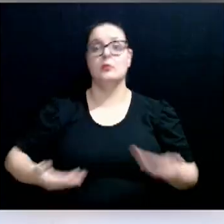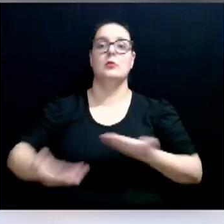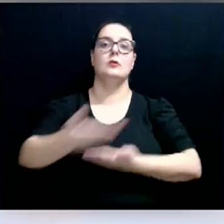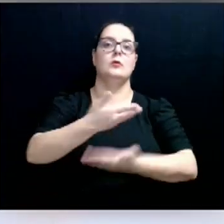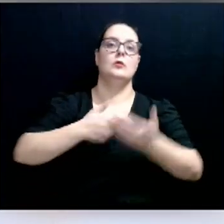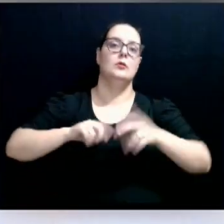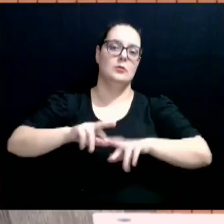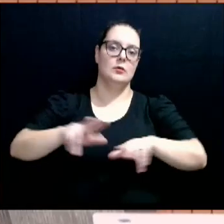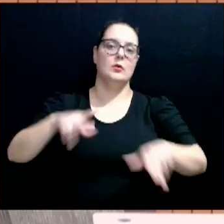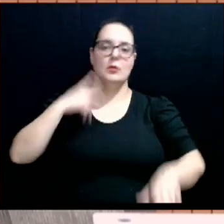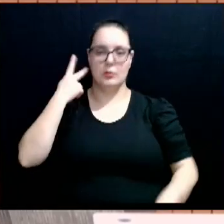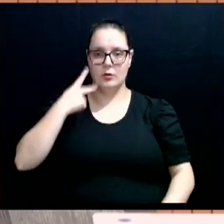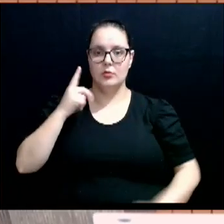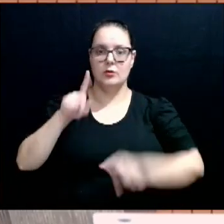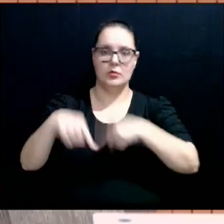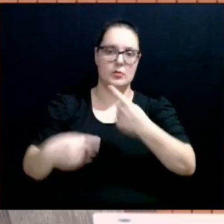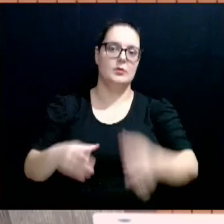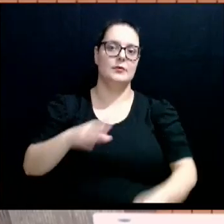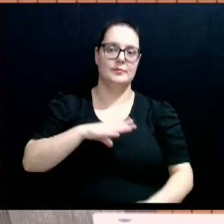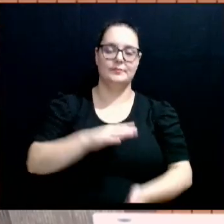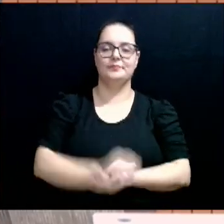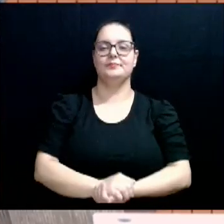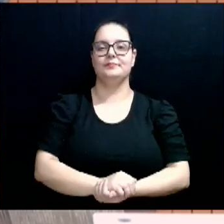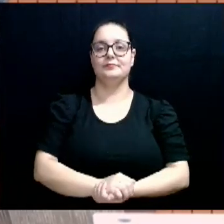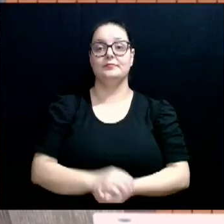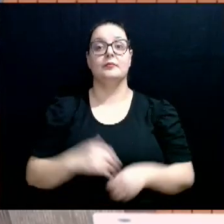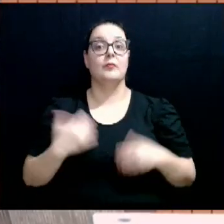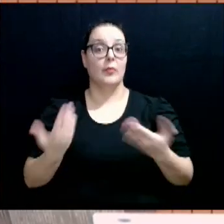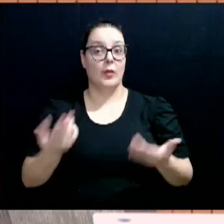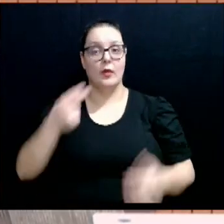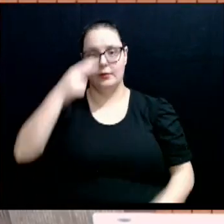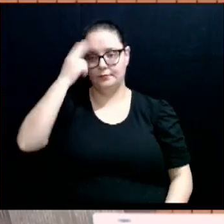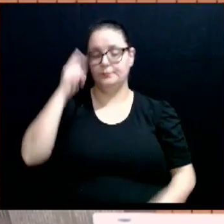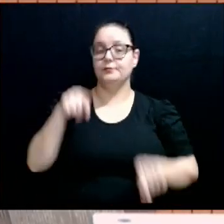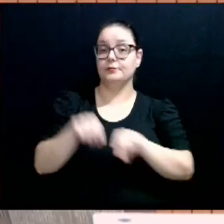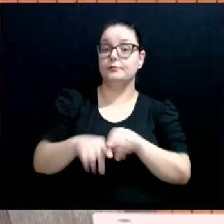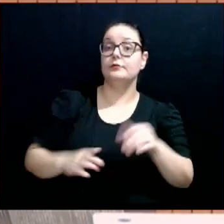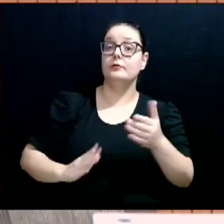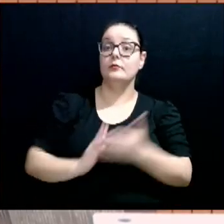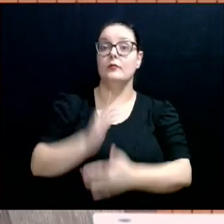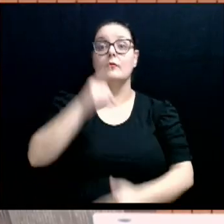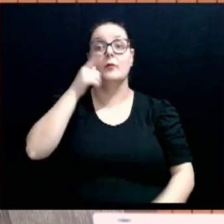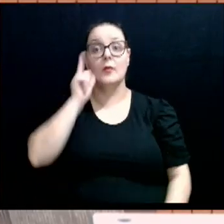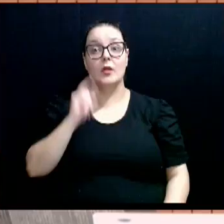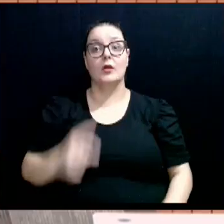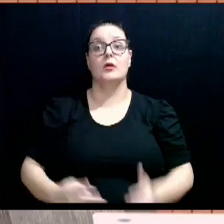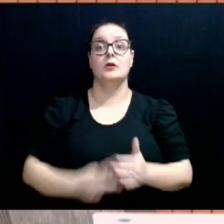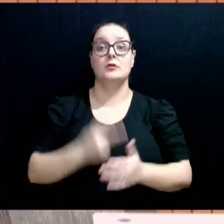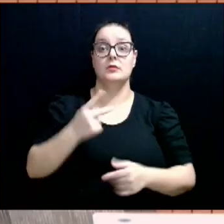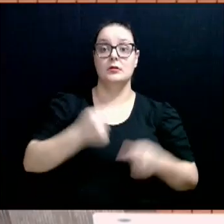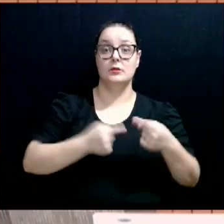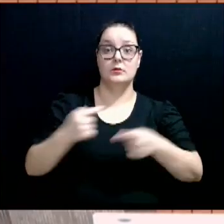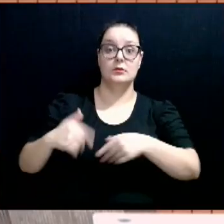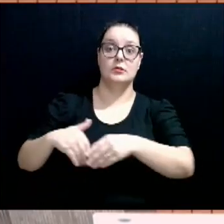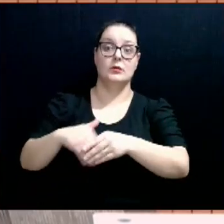vereadores de outras cidades. Pois é, Gabriel, também foi aprovado ontem, em segunda discussão e votação, projeto de lei de autoria do